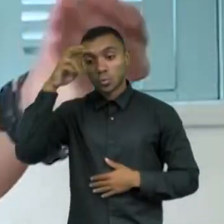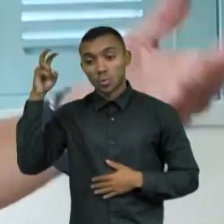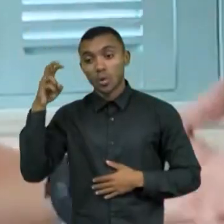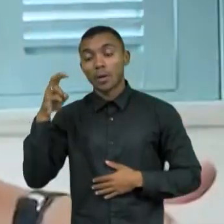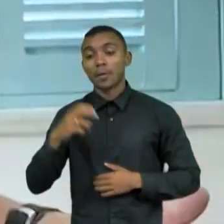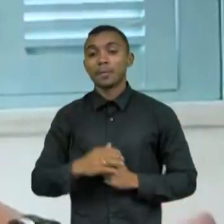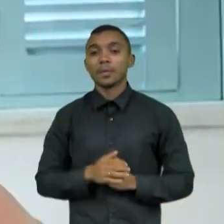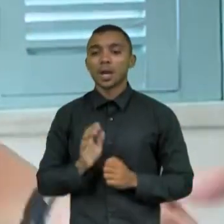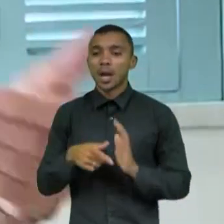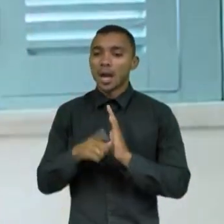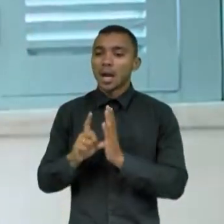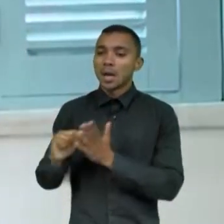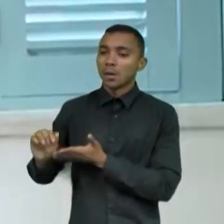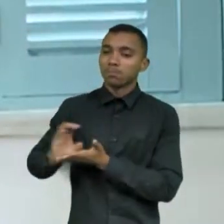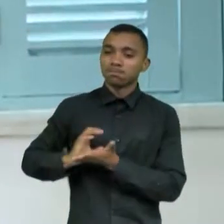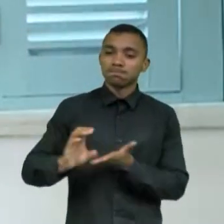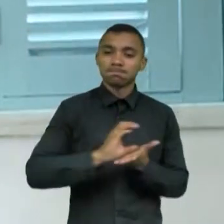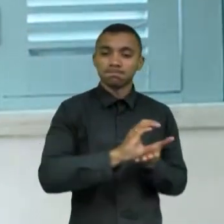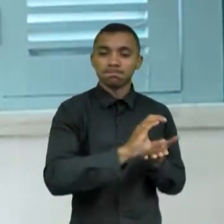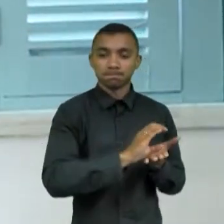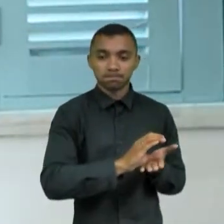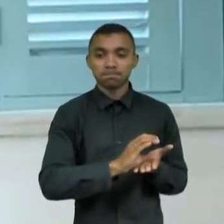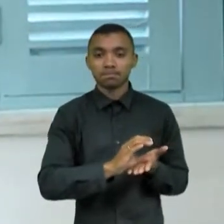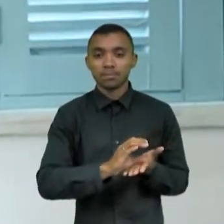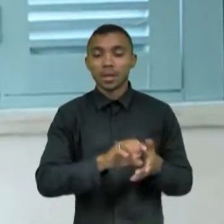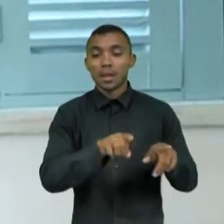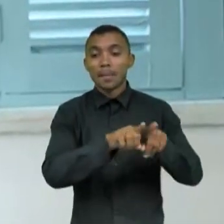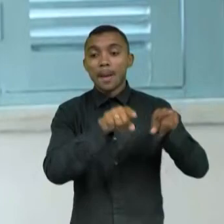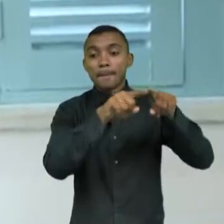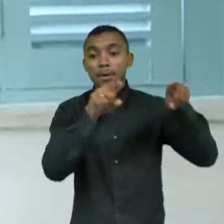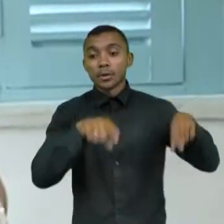investe bastante nisso, e investe muito em programação